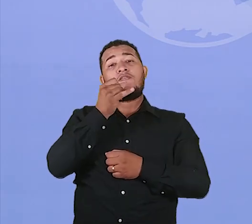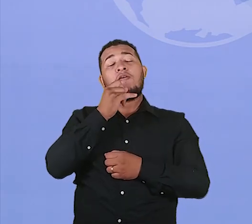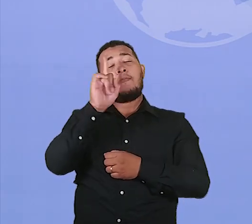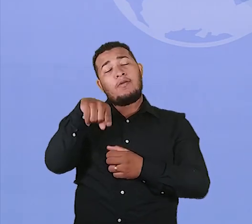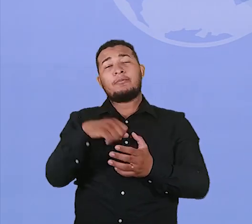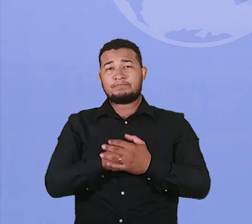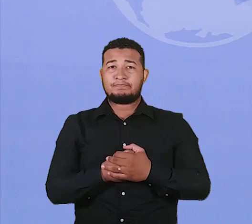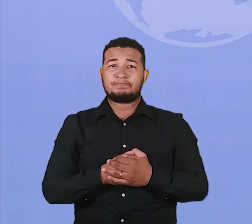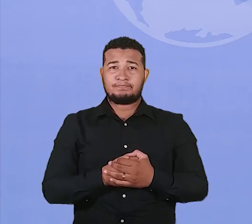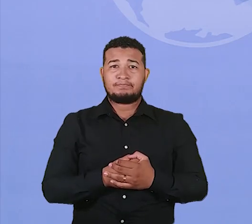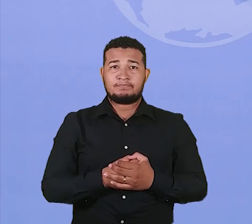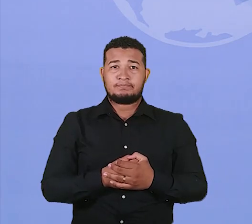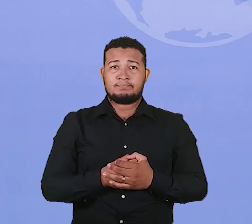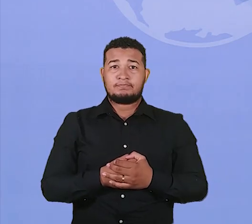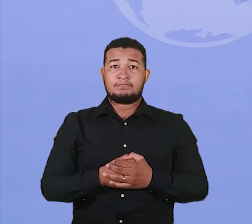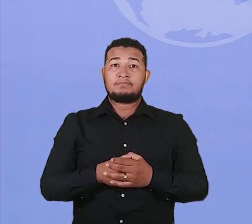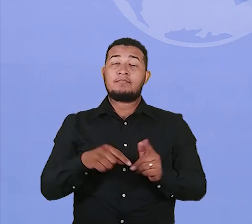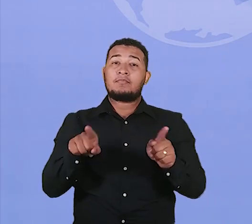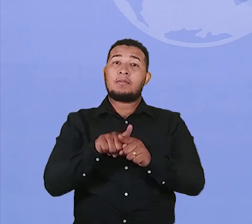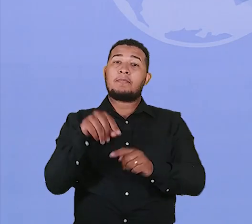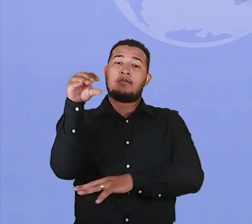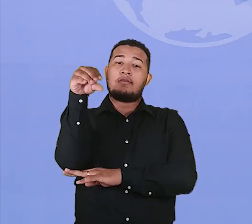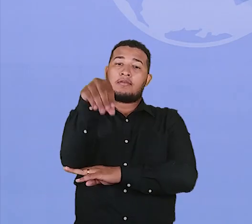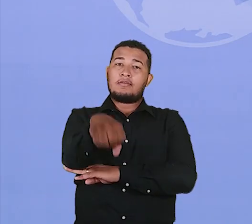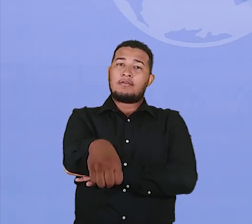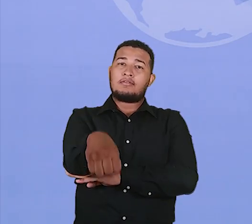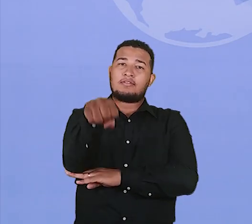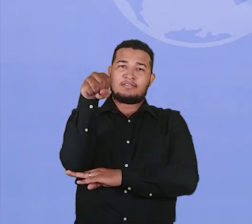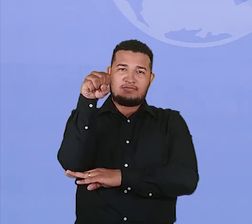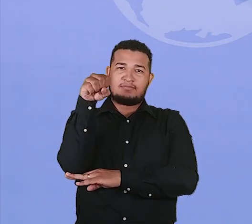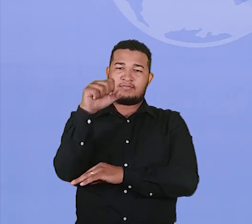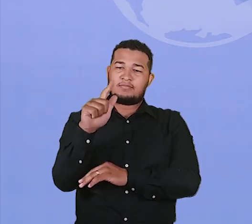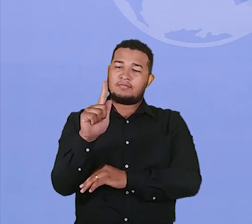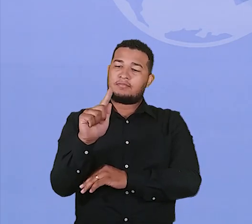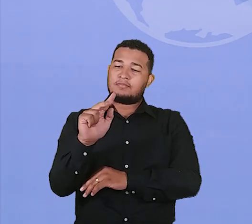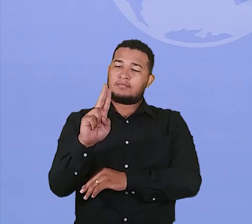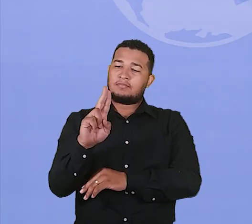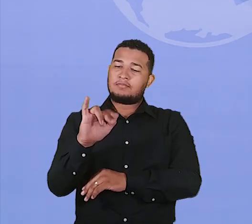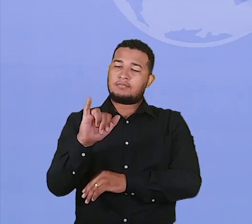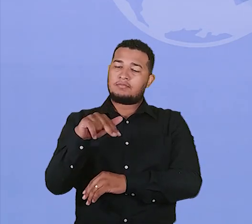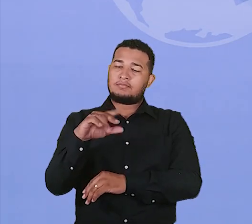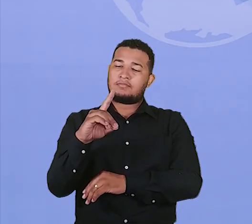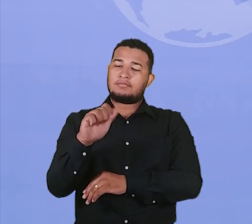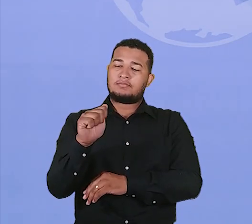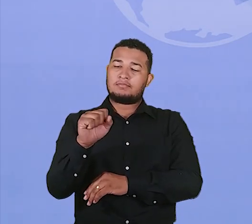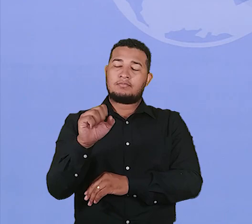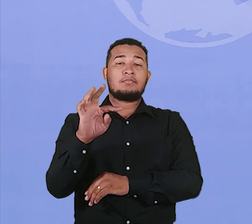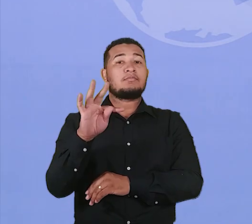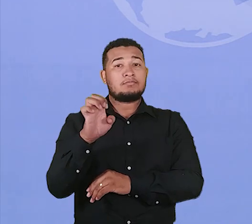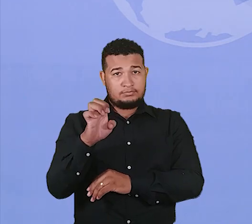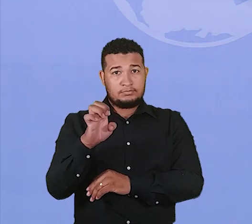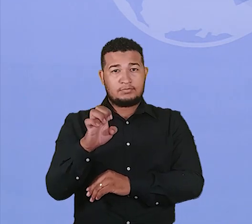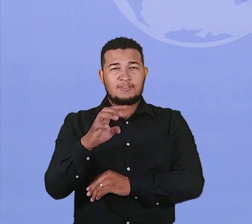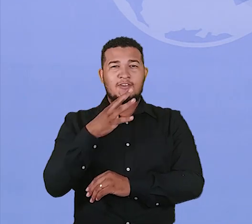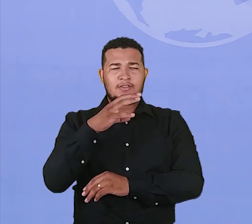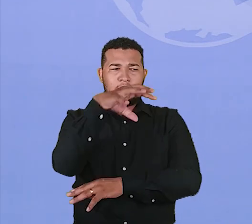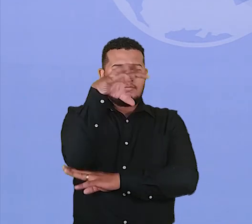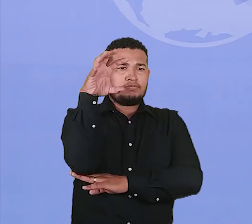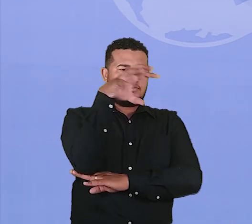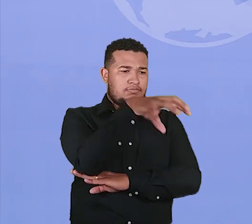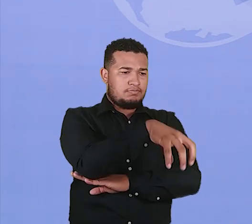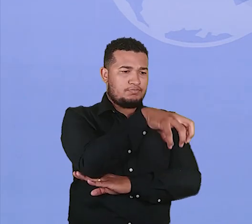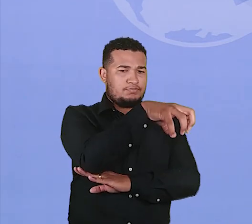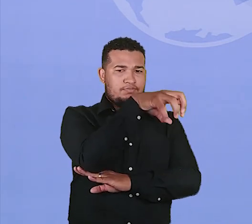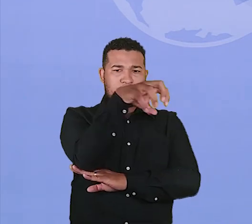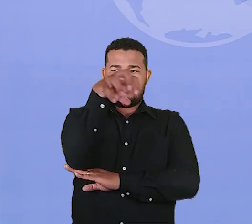um exemplo de roldana tá guindaste gente guindaste é um outro exemplo também que